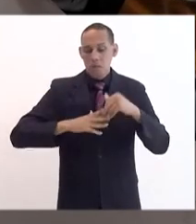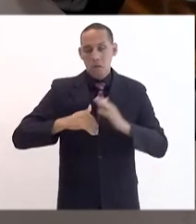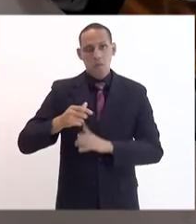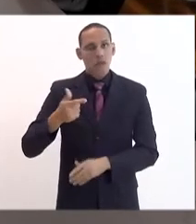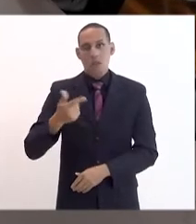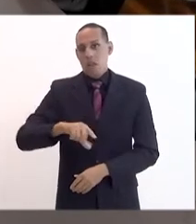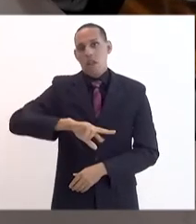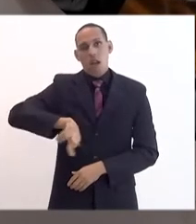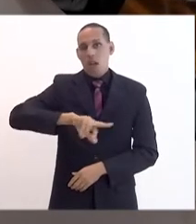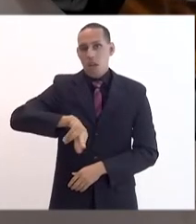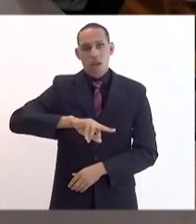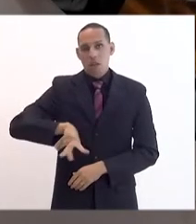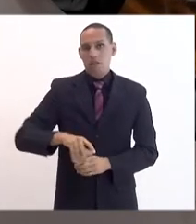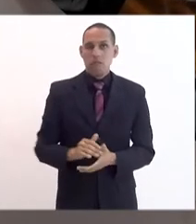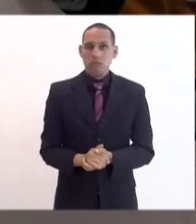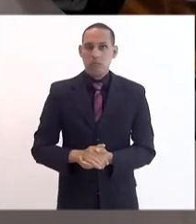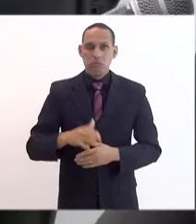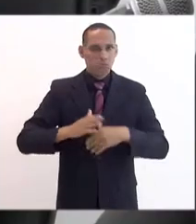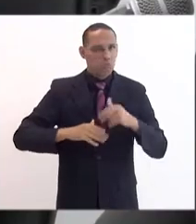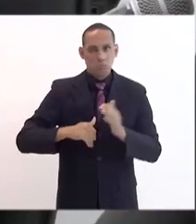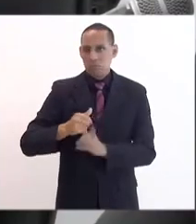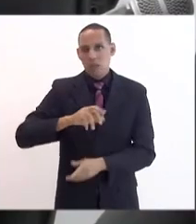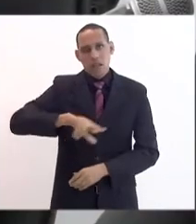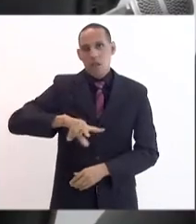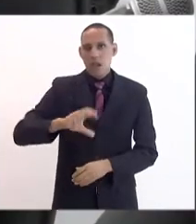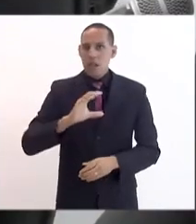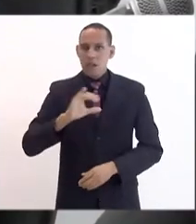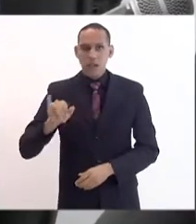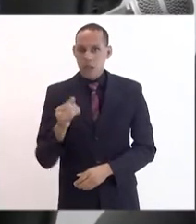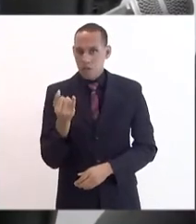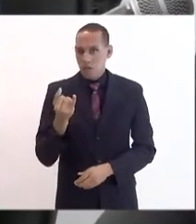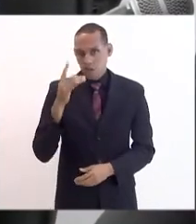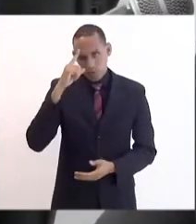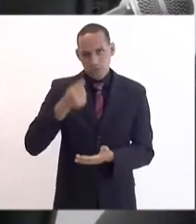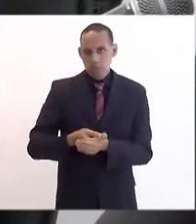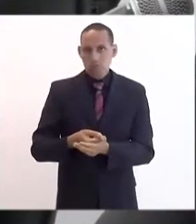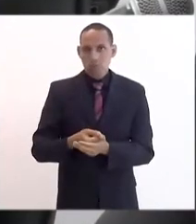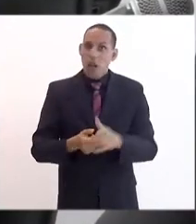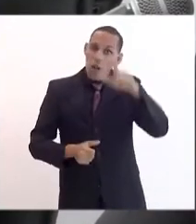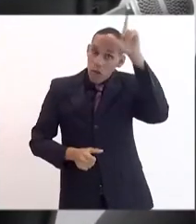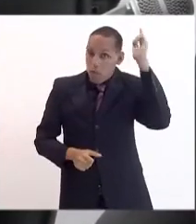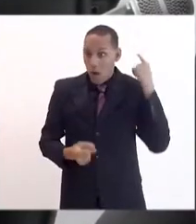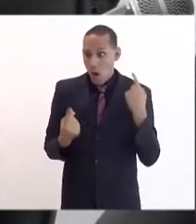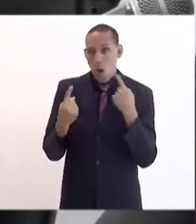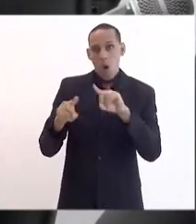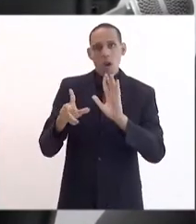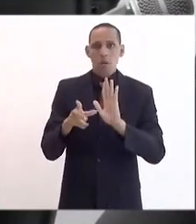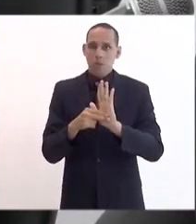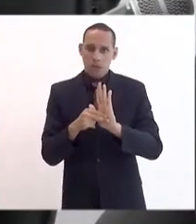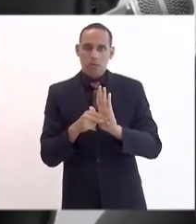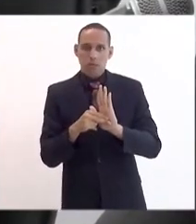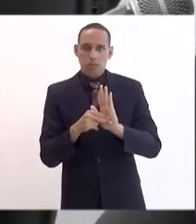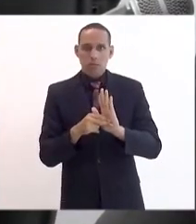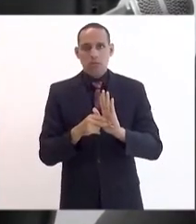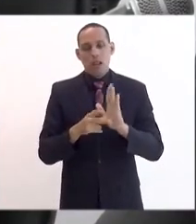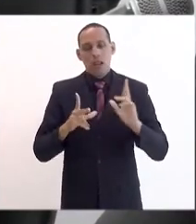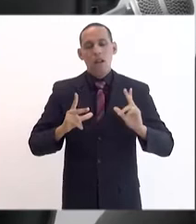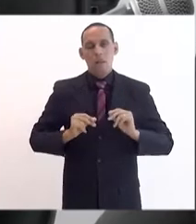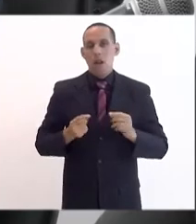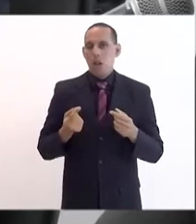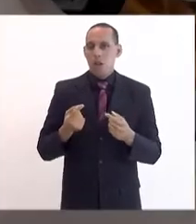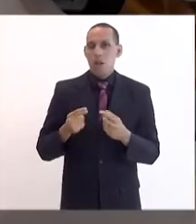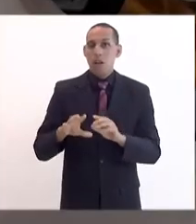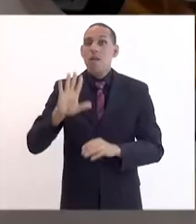competência, incompetência, no meu entendimento, absoluta da CCJ para deliberar o tema. Deputado Luiz Paulo vota contrário às emendas, no mérito. Deputado... Com